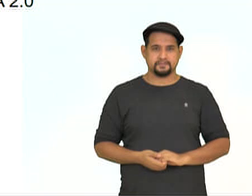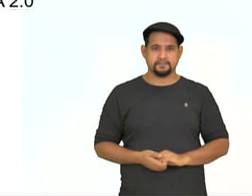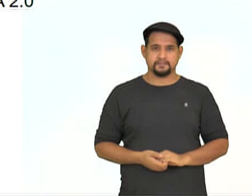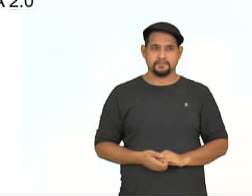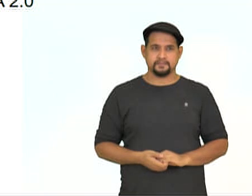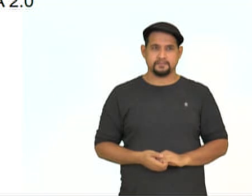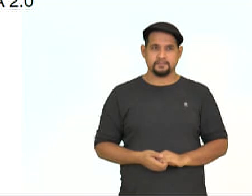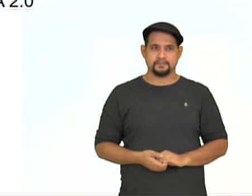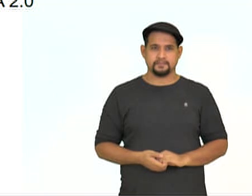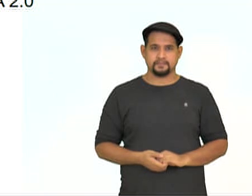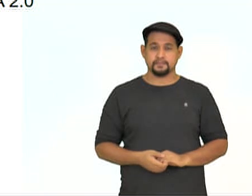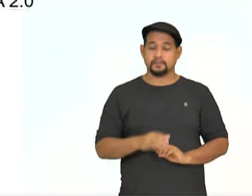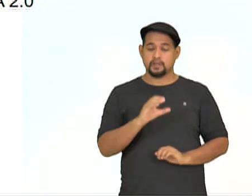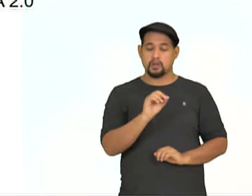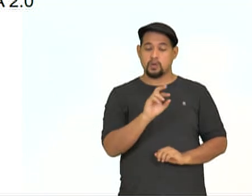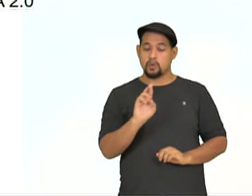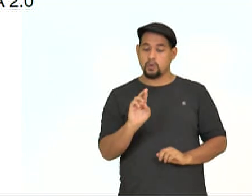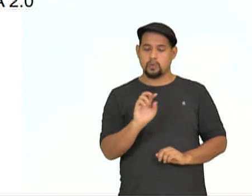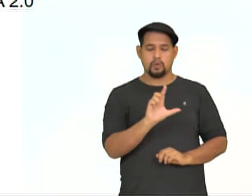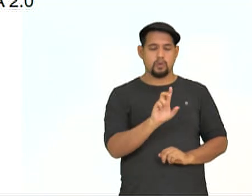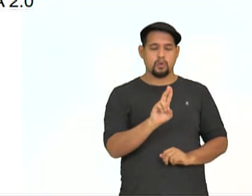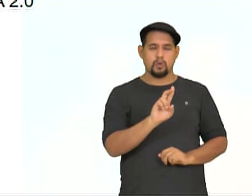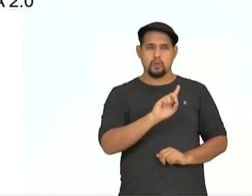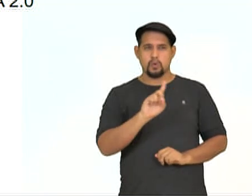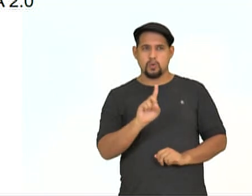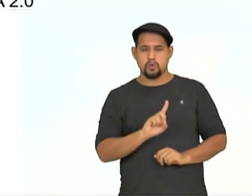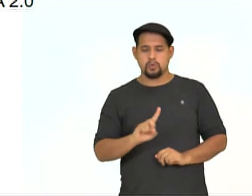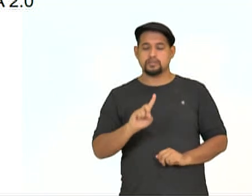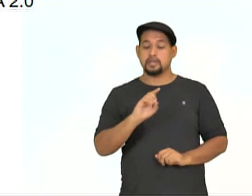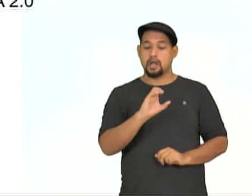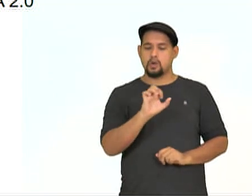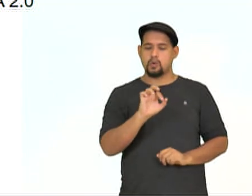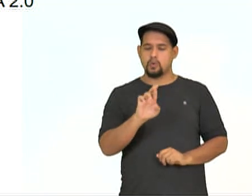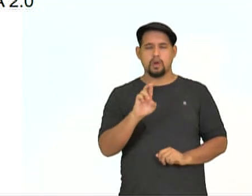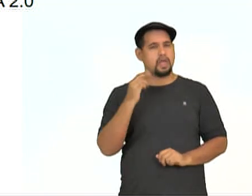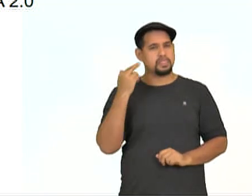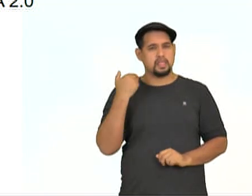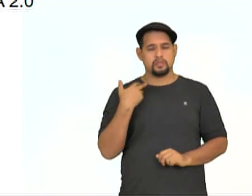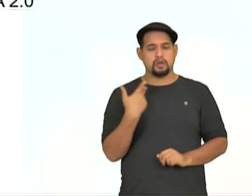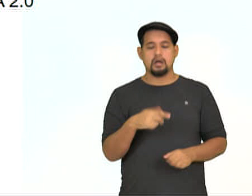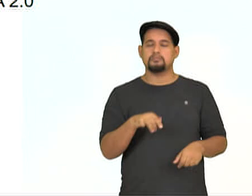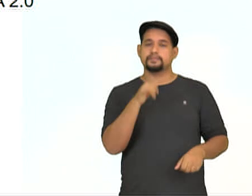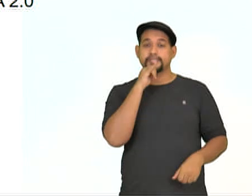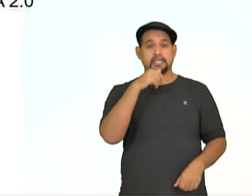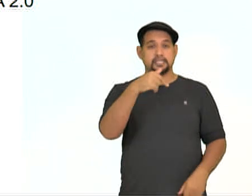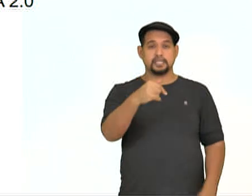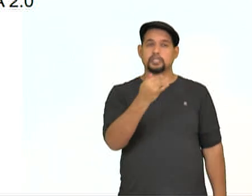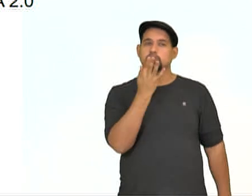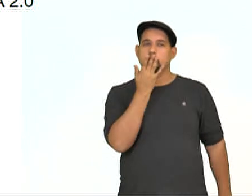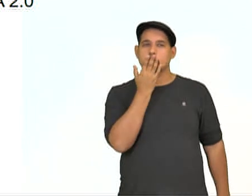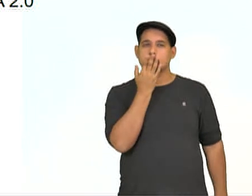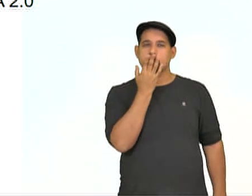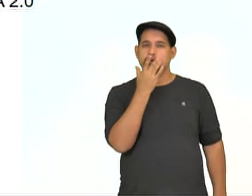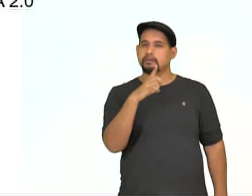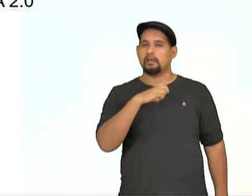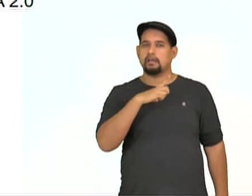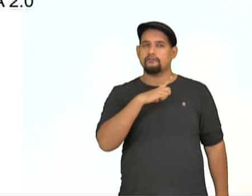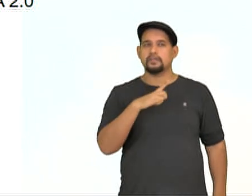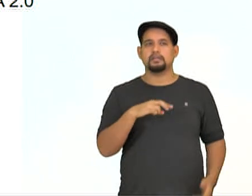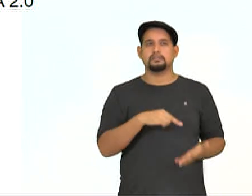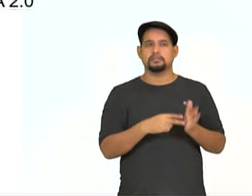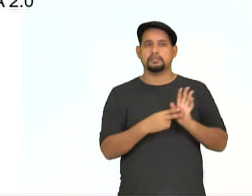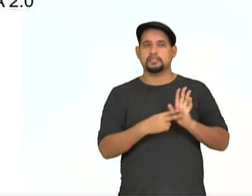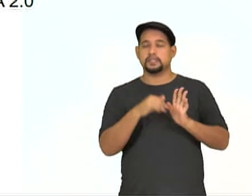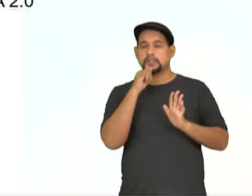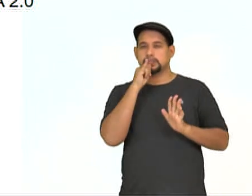Cor e luz. A cor e luz, primeiro, a cor é um fenômeno natural. Nós vemos que 7 cores produzidas pela natureza mediante a